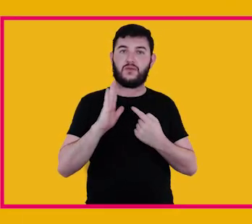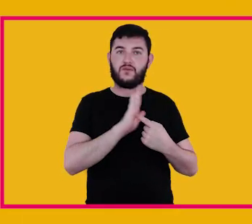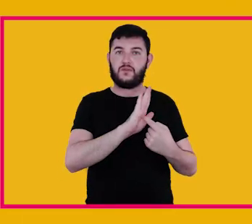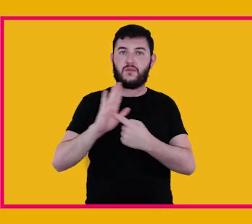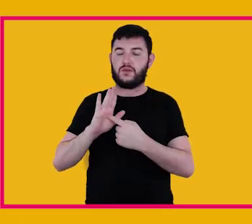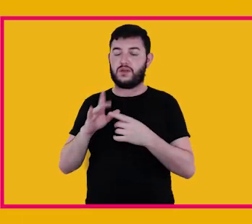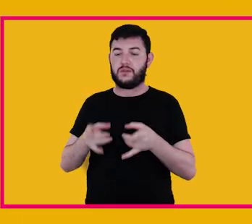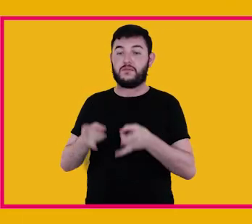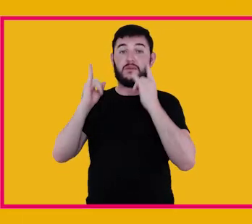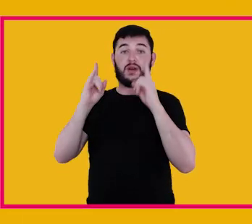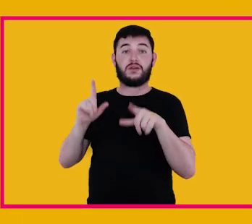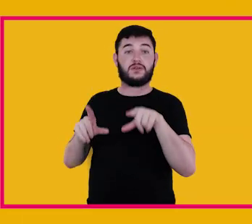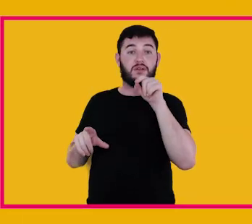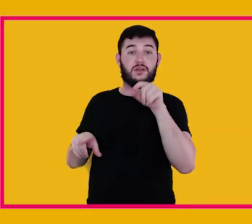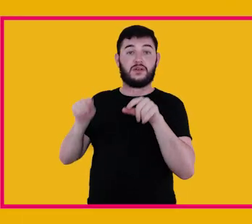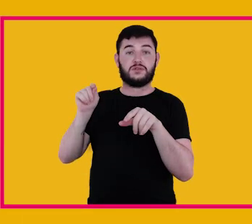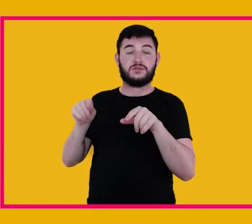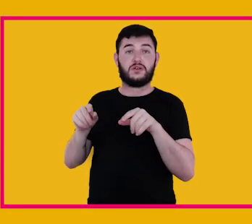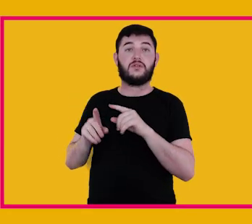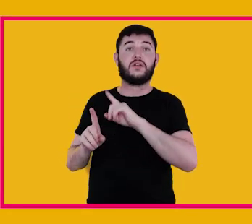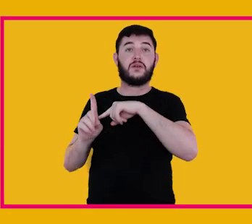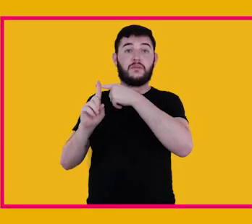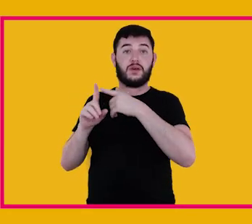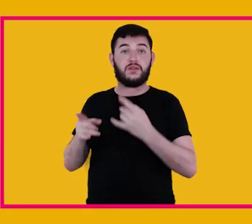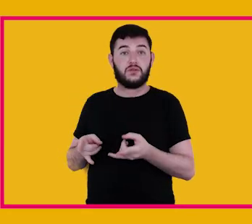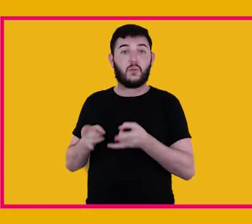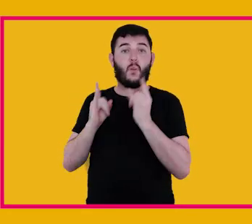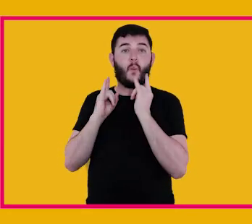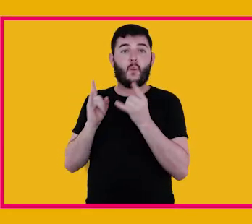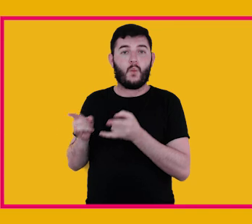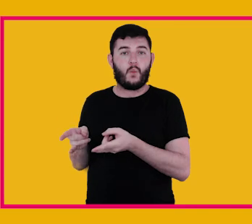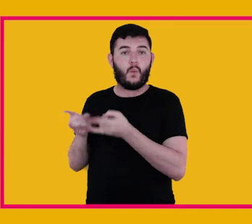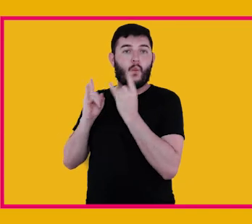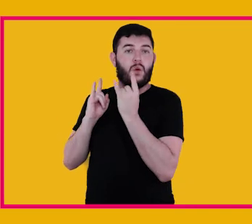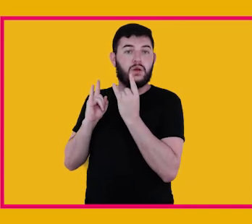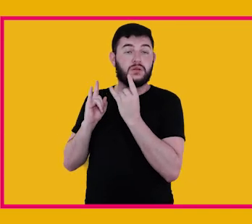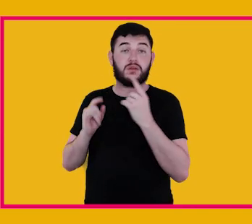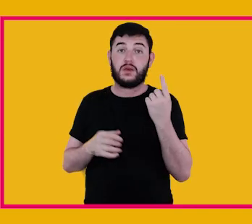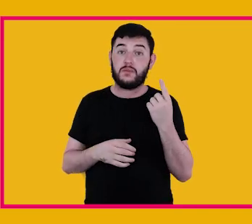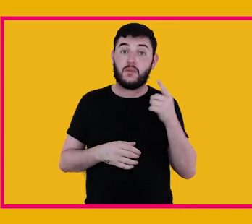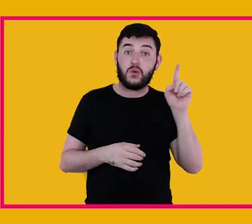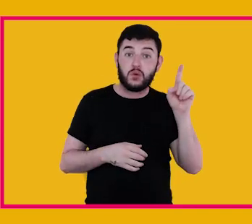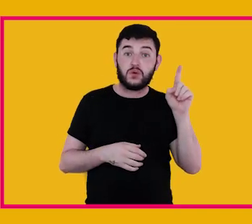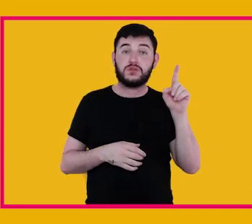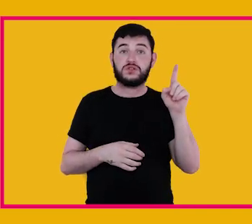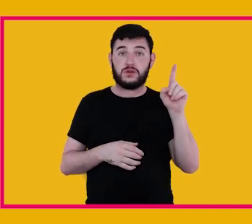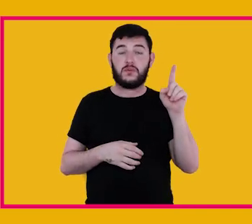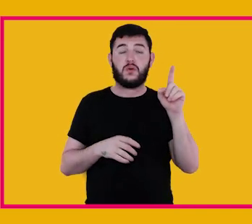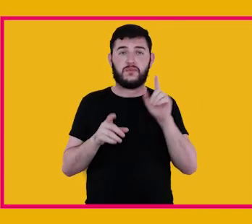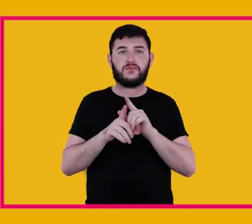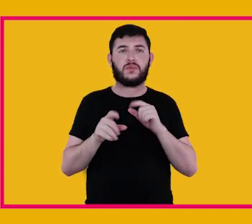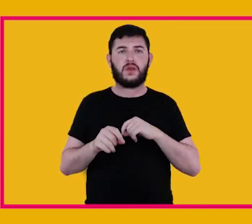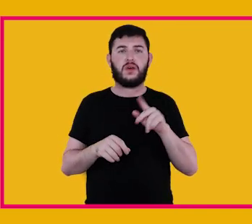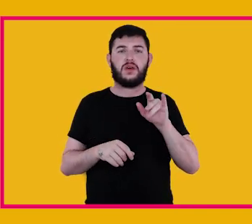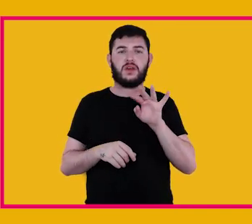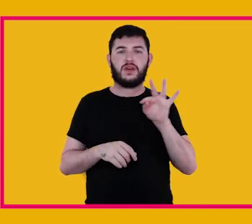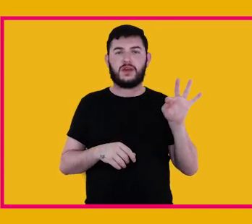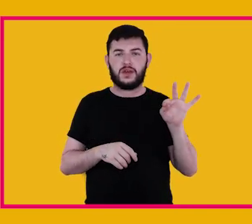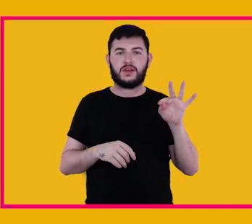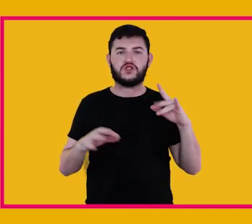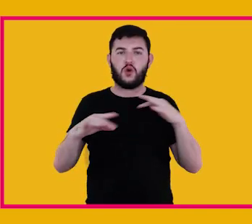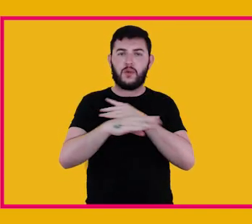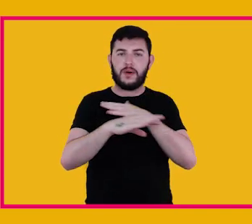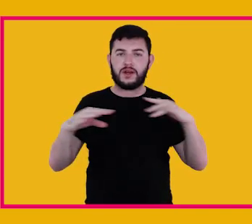eletivos de edificações, 2 módulos eletivos de mobiliários e, por último, os elementos do kit urbanístico, inseridos de